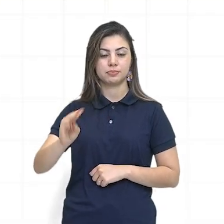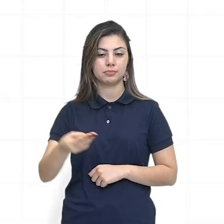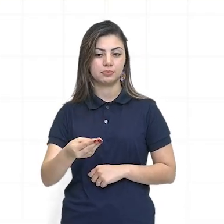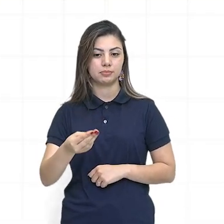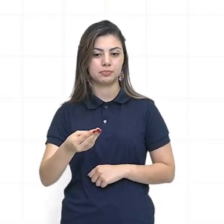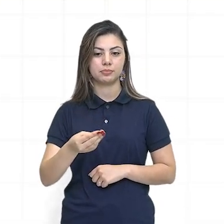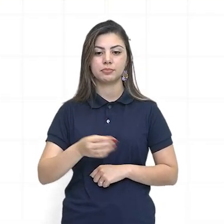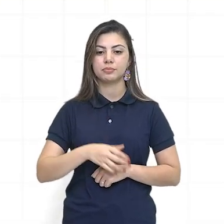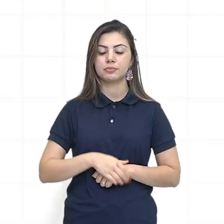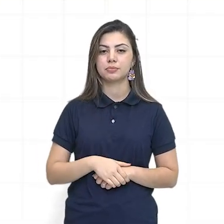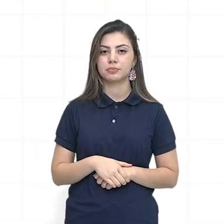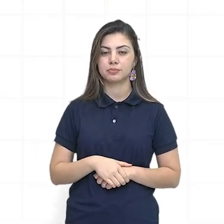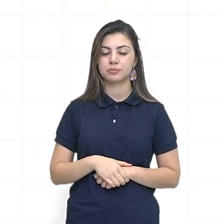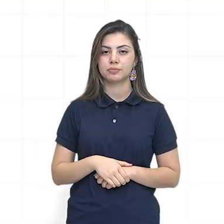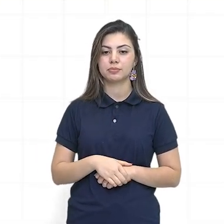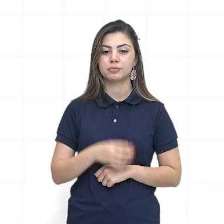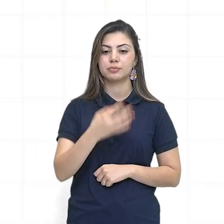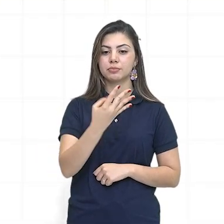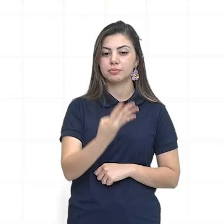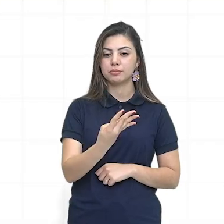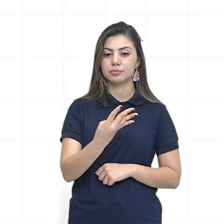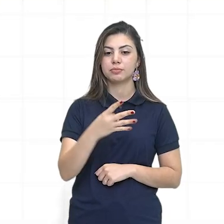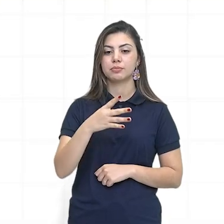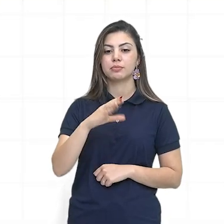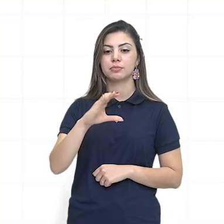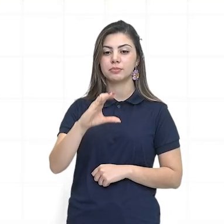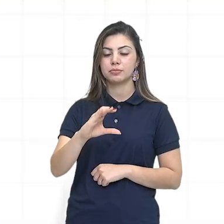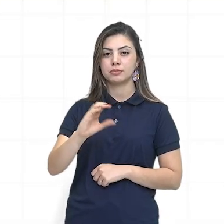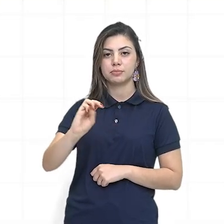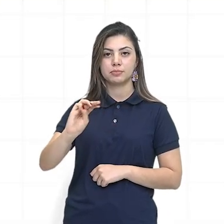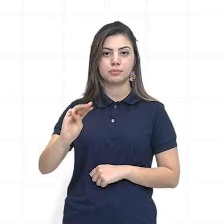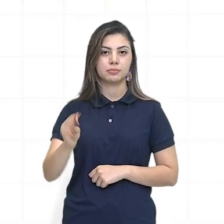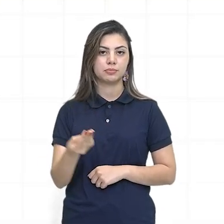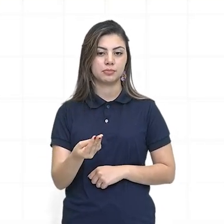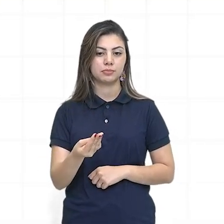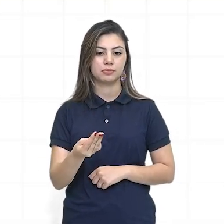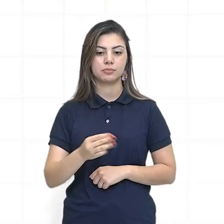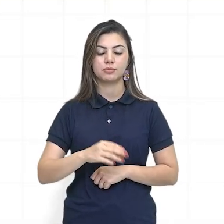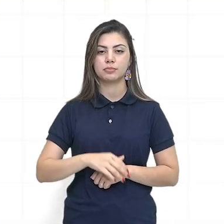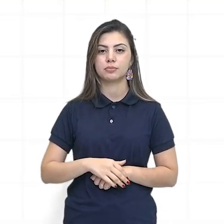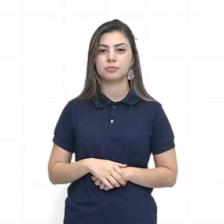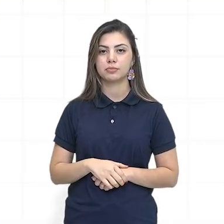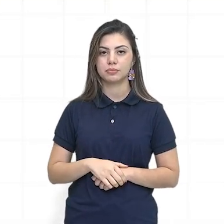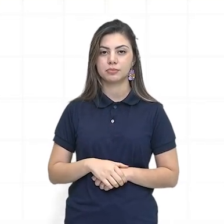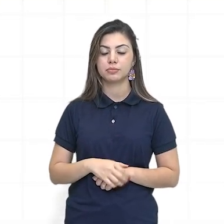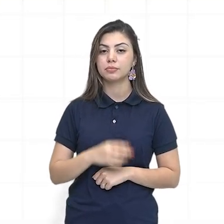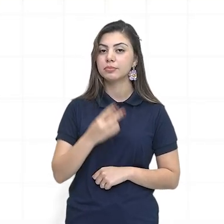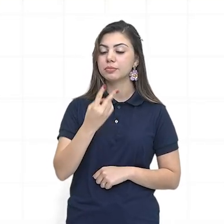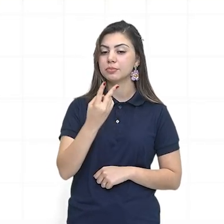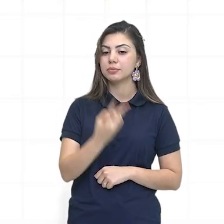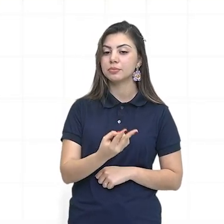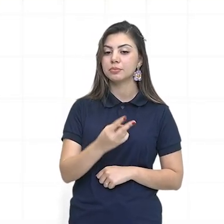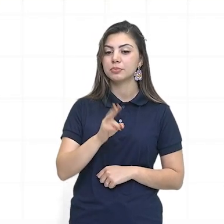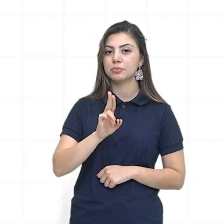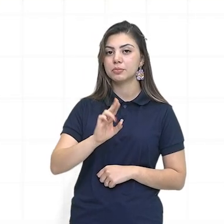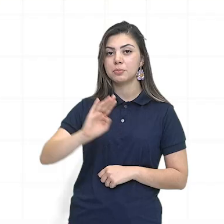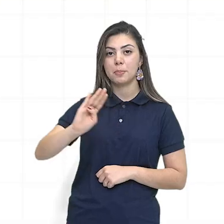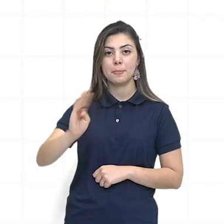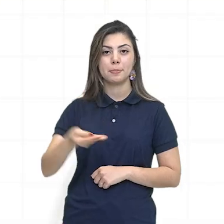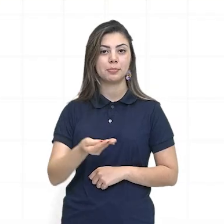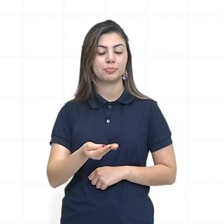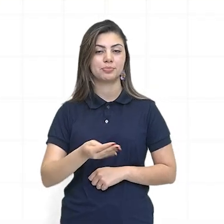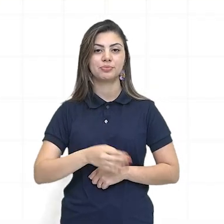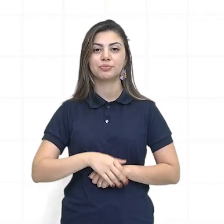6 dezenas de milhão, 4 centenas de milhão e